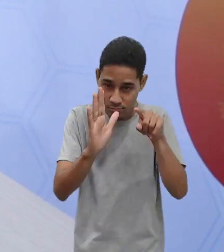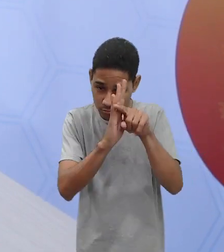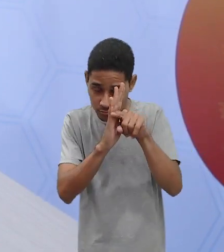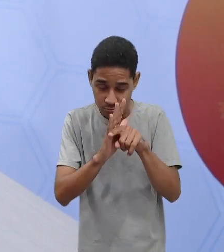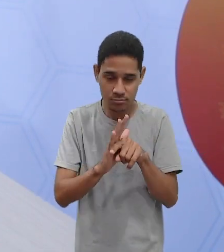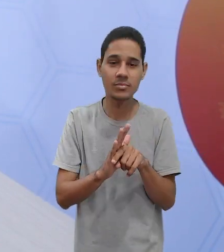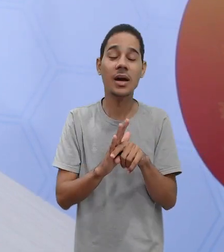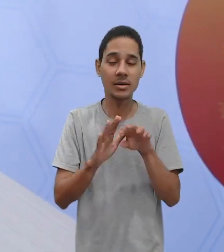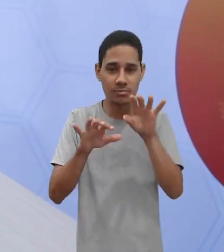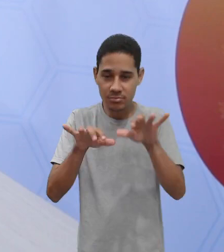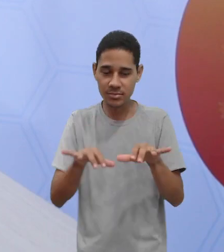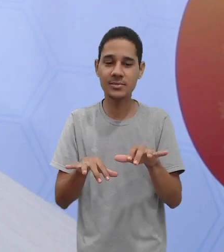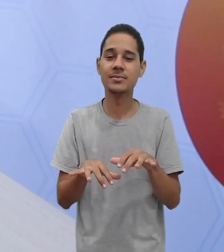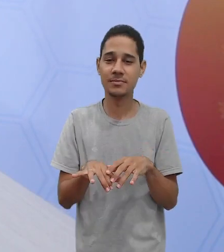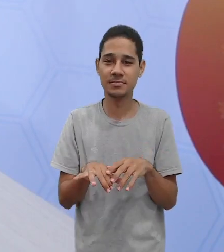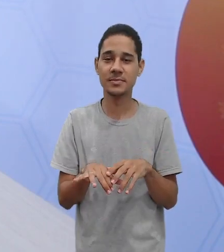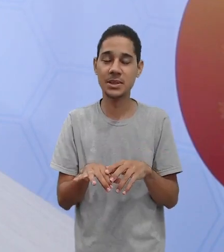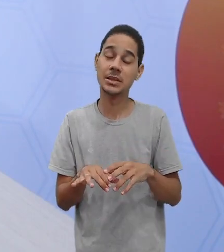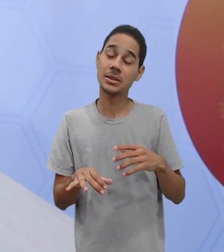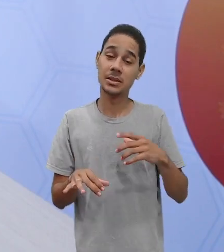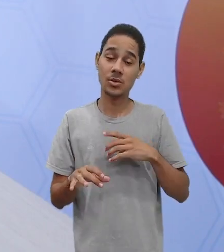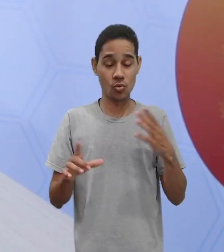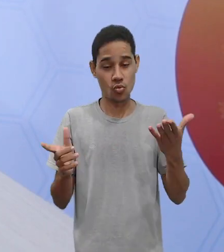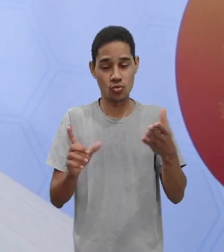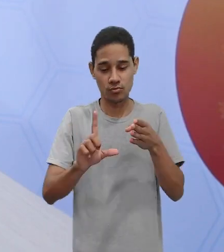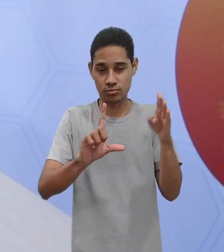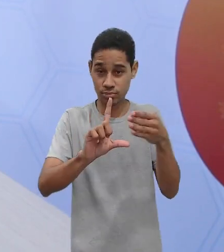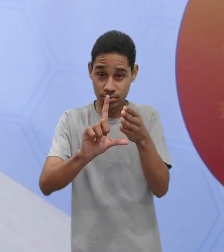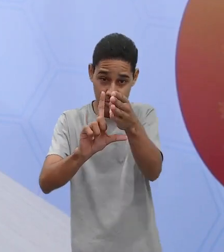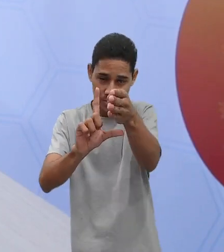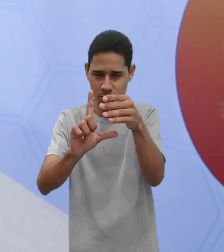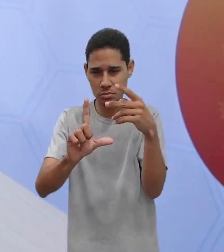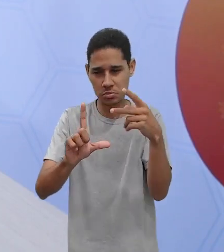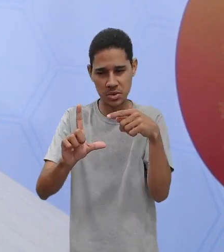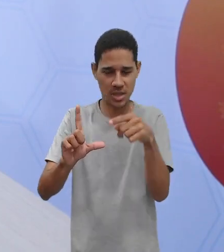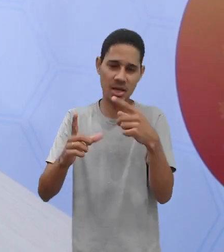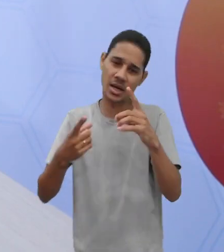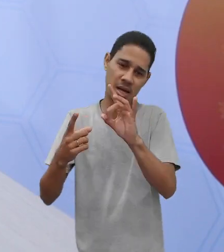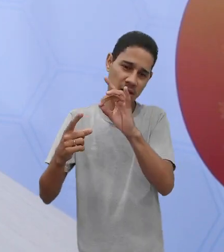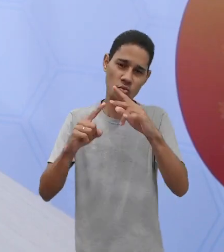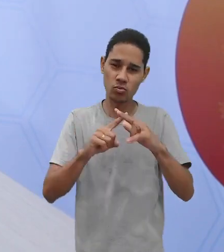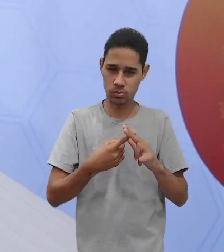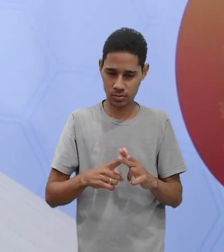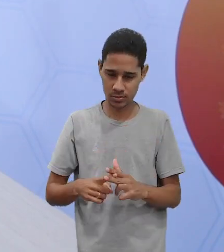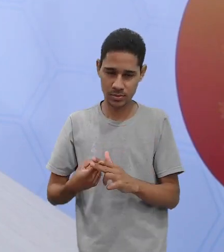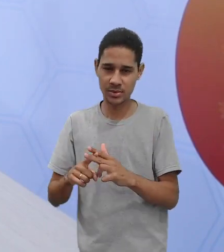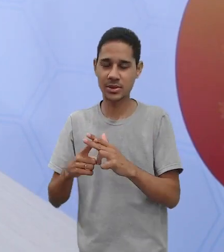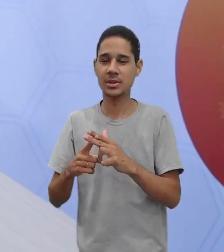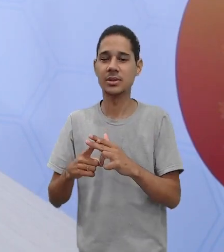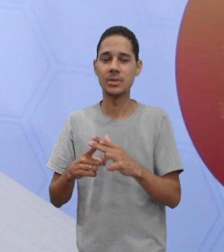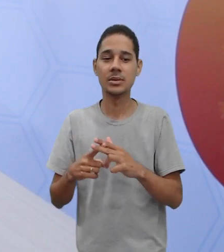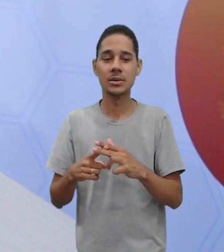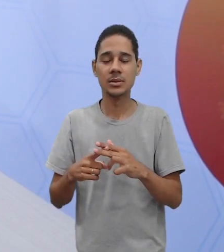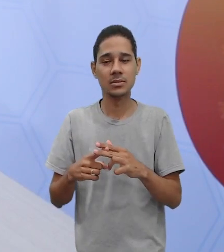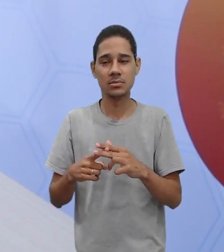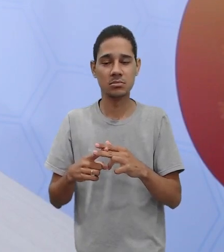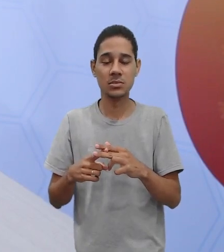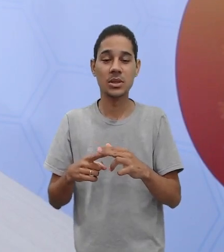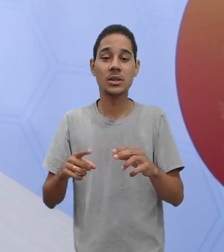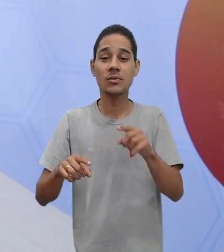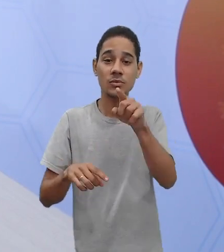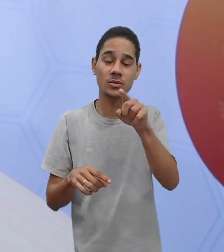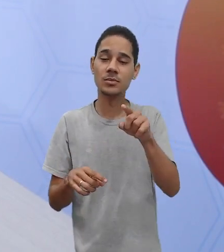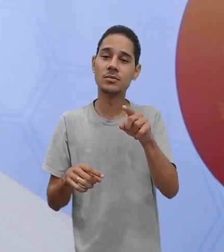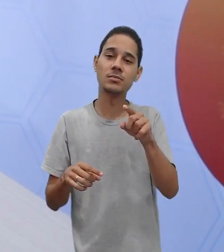página, certo? Os navegadores hoje, dependendo da sua configuração, e geralmente é por default, isso é automático, quando você